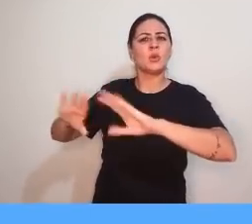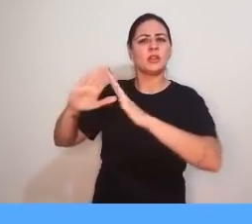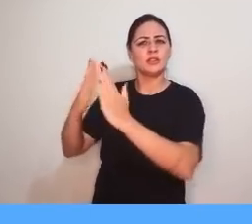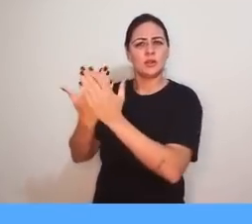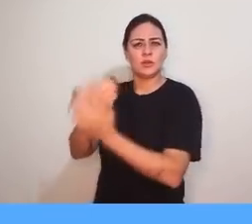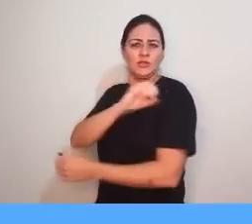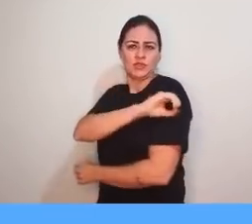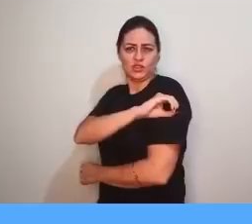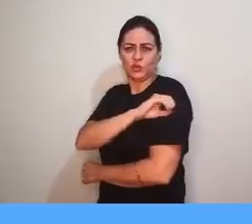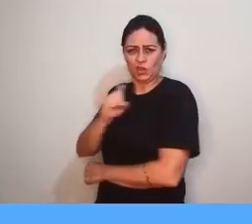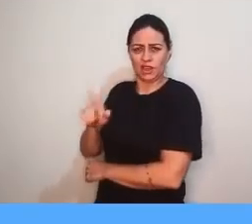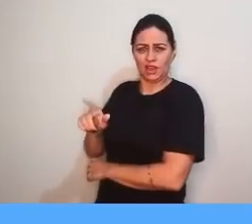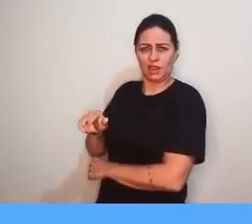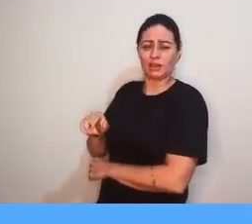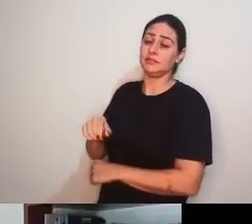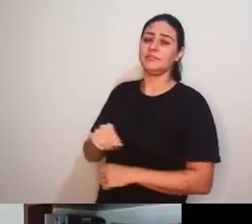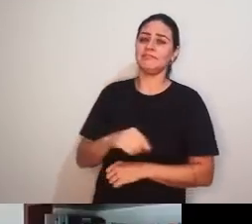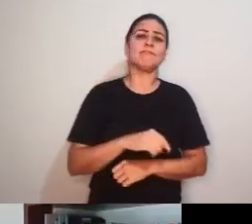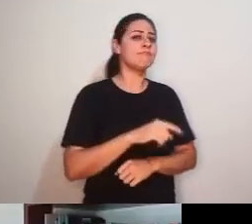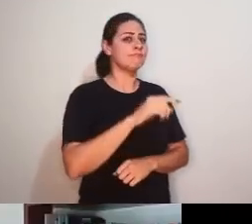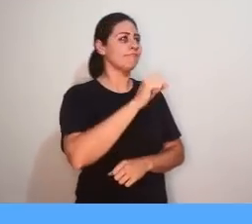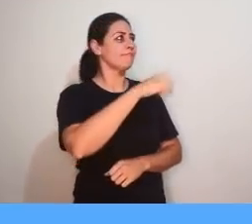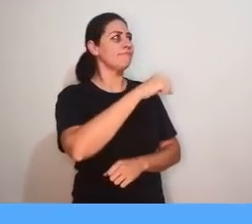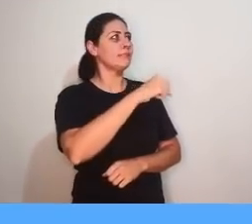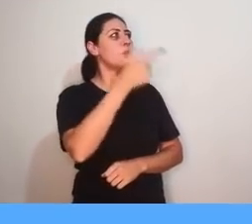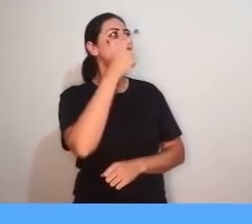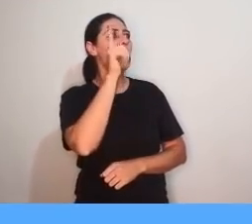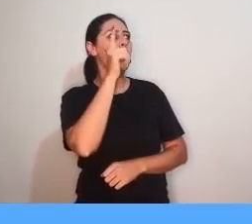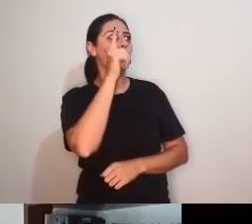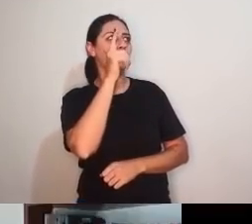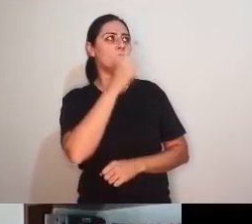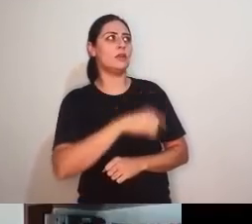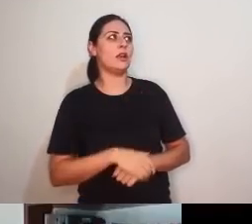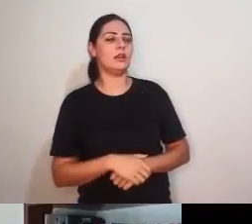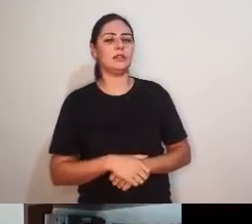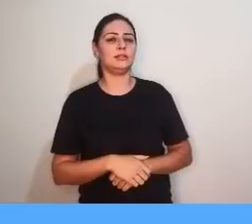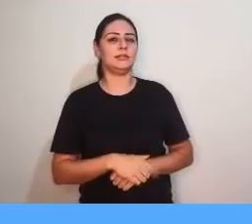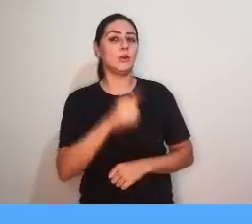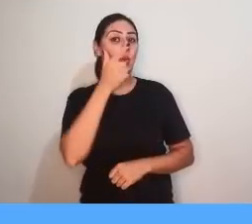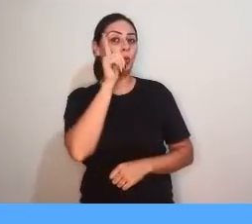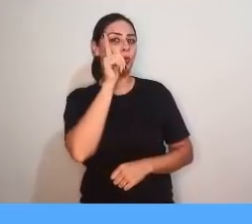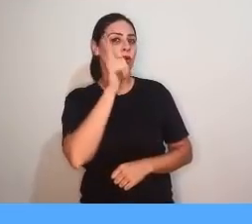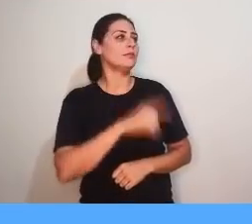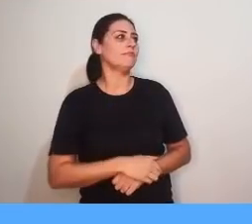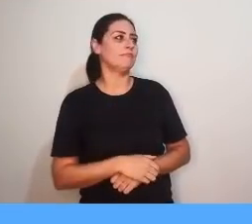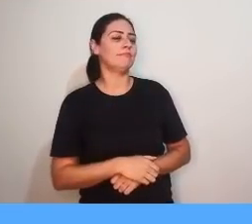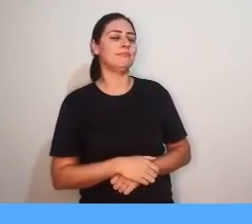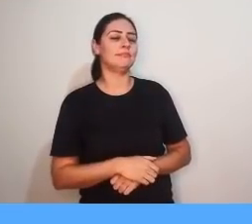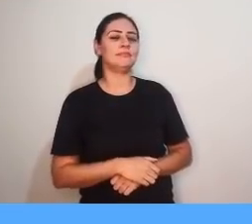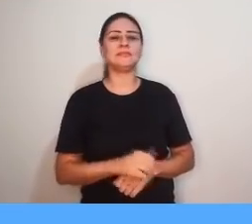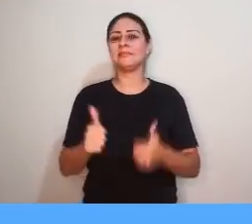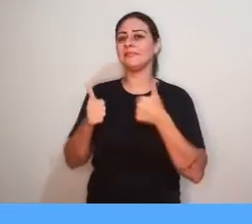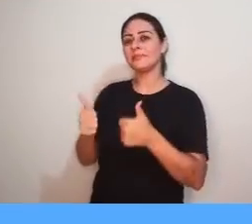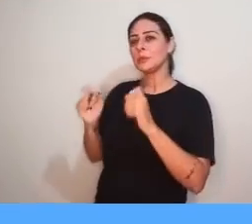Isso, ela é responsável por essa área em Araucária. Foi ontem. E ela me comentou... Como é que é? Foi ontem. Foi ontem, ok. E aí